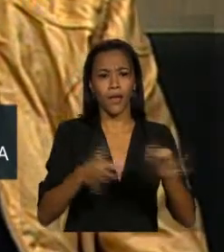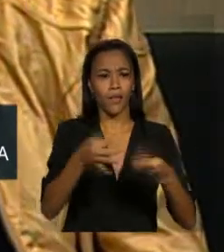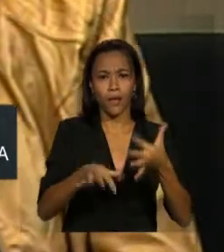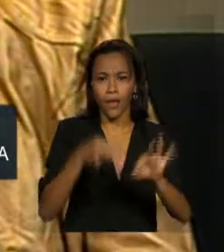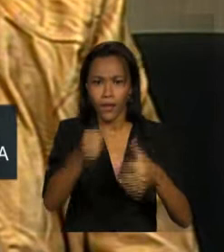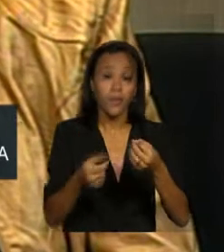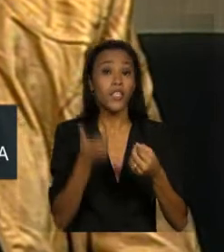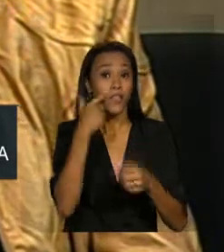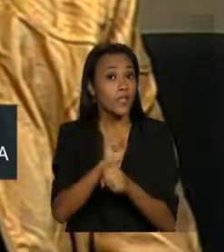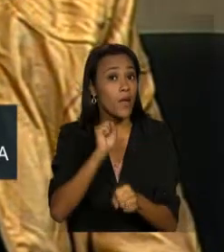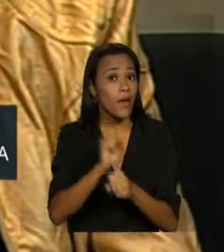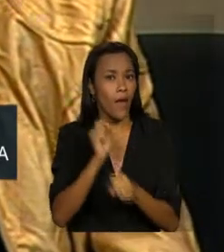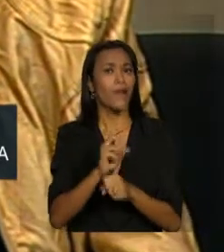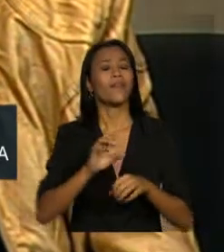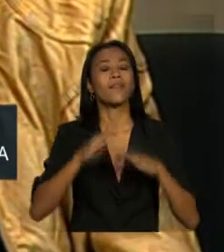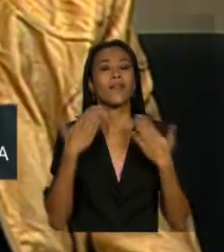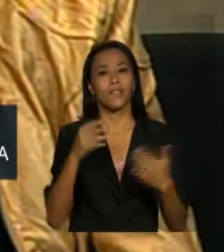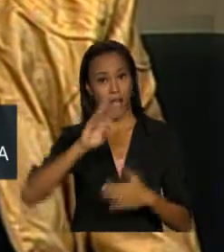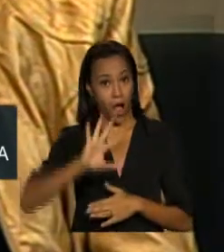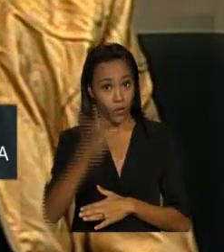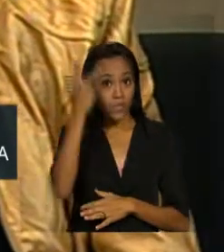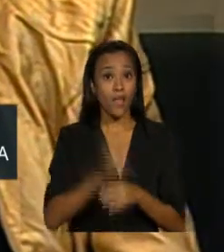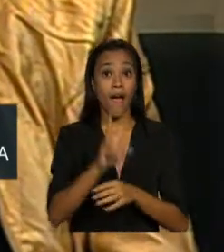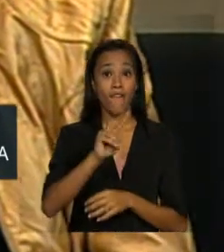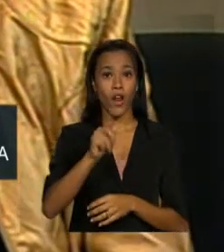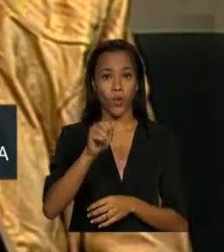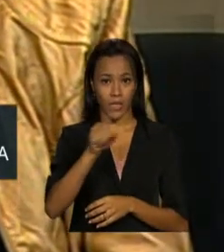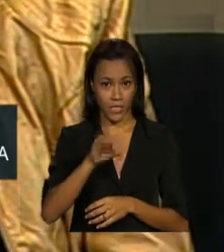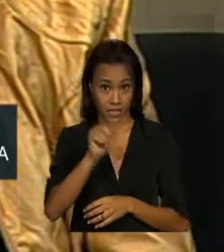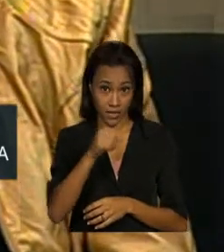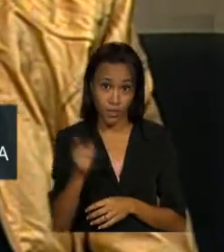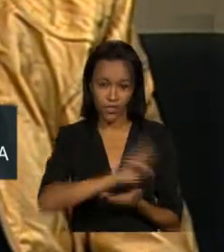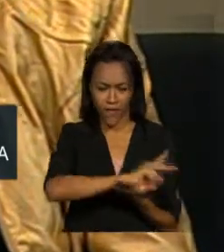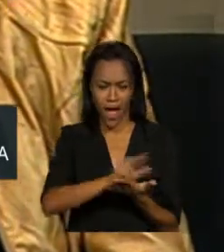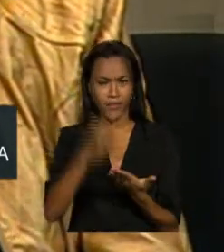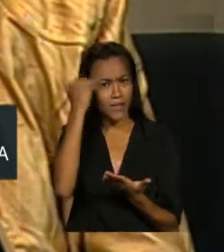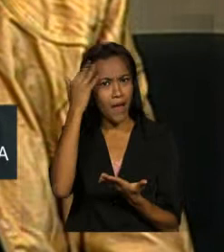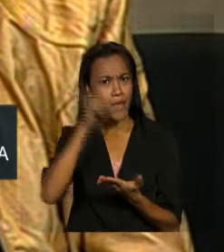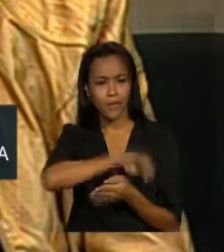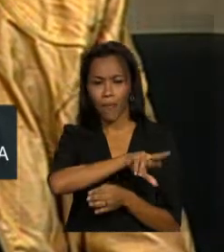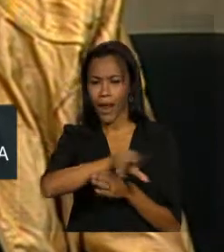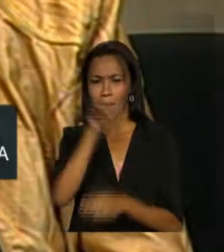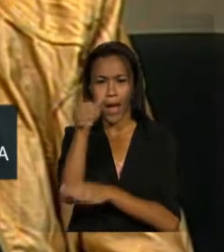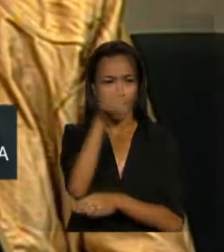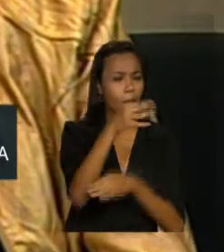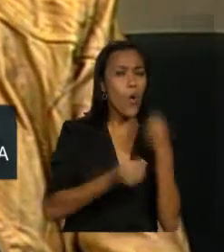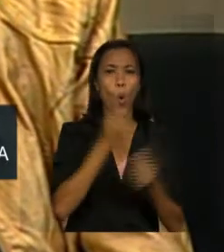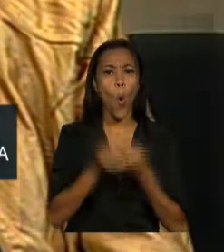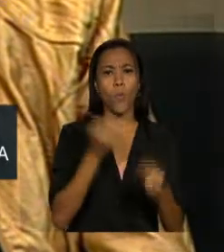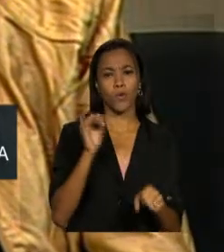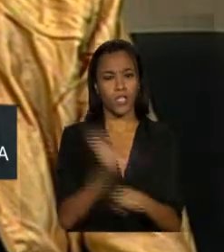ocorre graças à valorização dos diversos saberes e das diversas formas